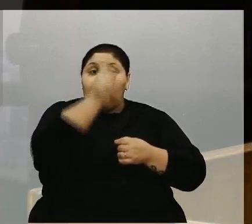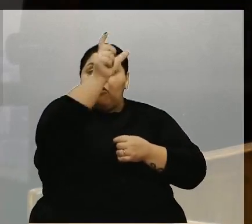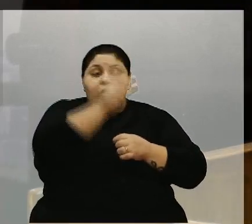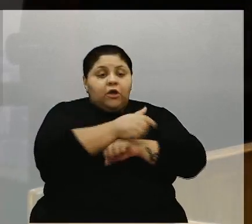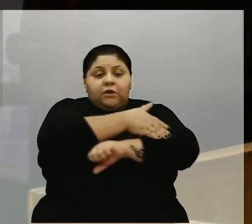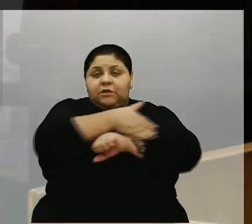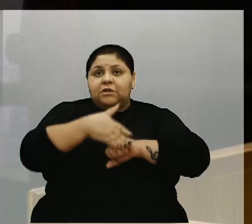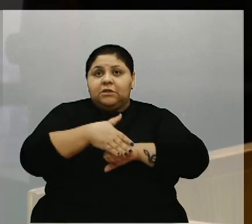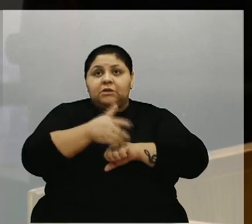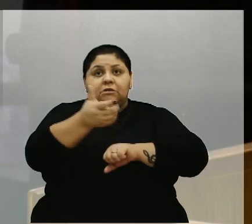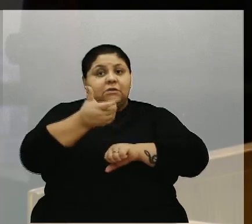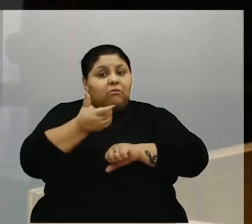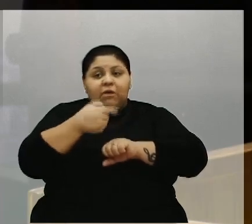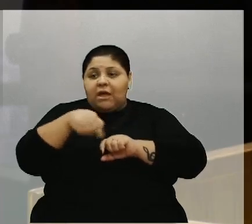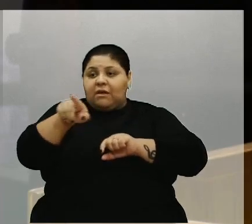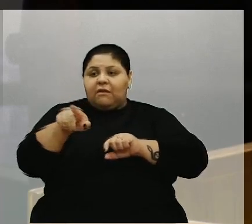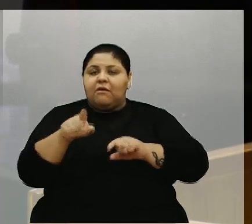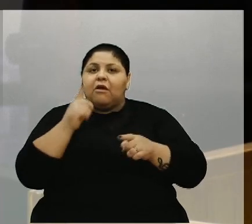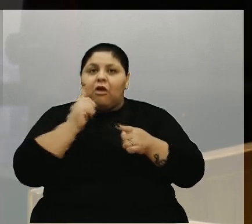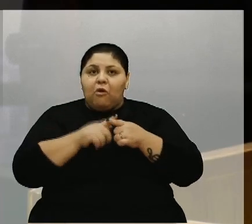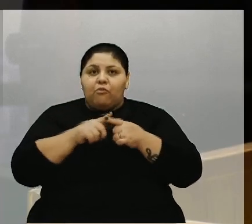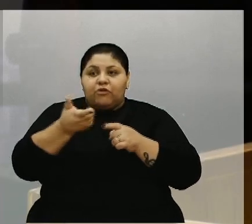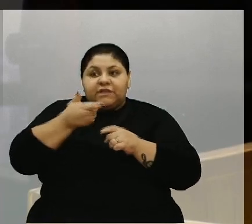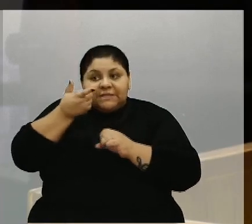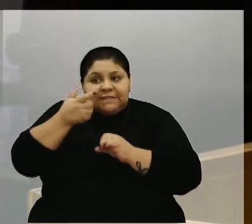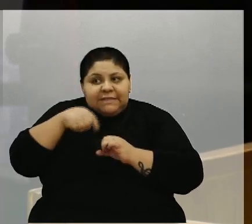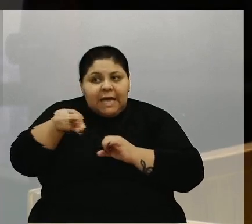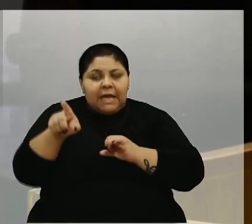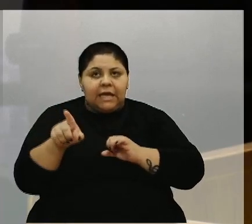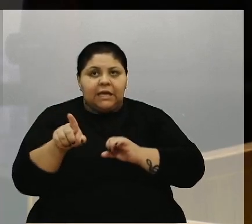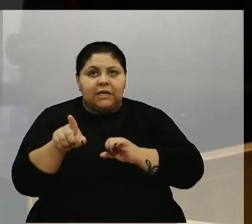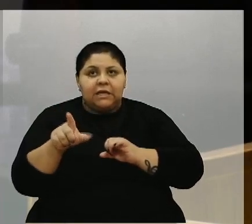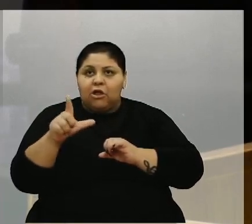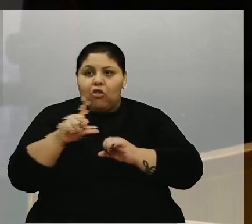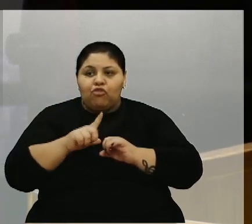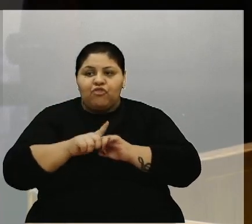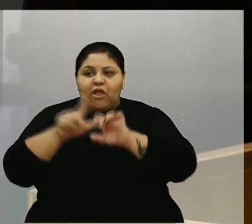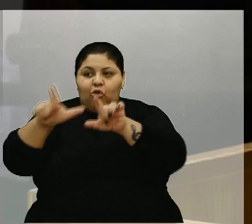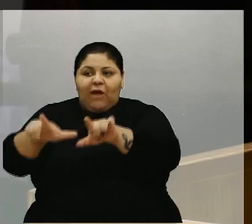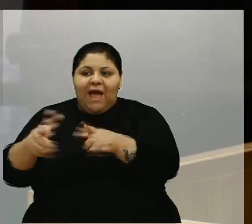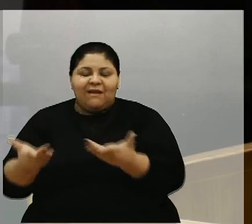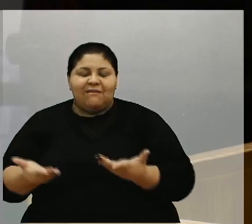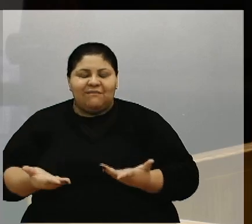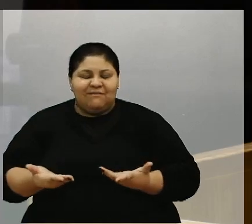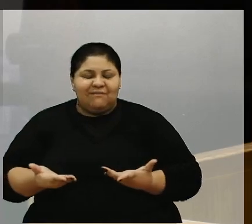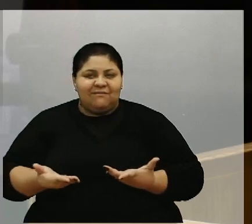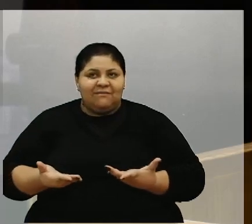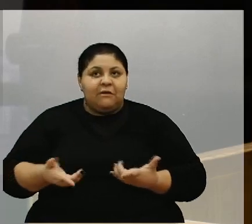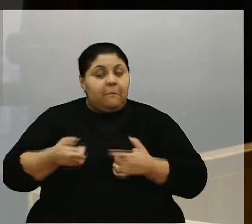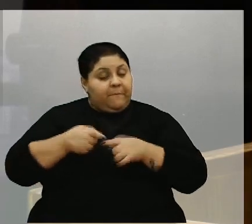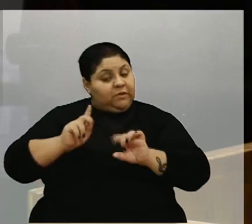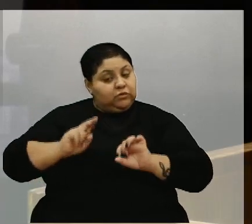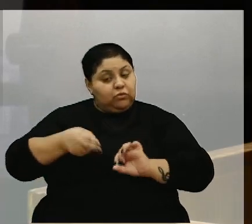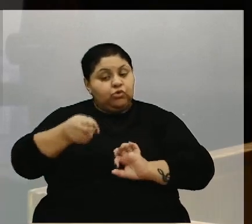rua não querem ir, porque se quiserem, não haverá espaço adequado. Mas